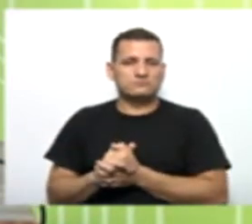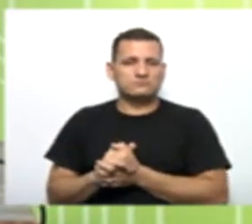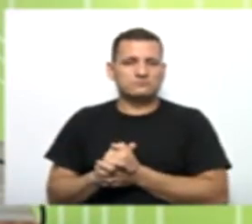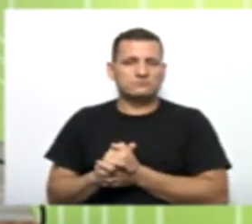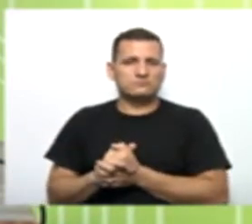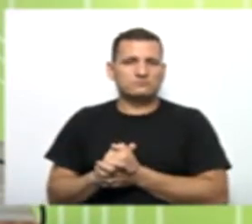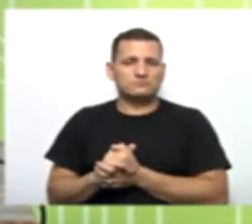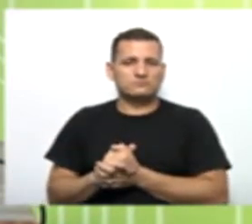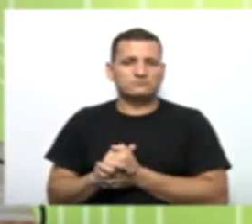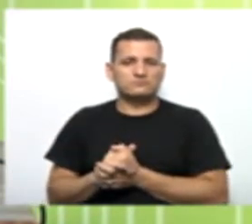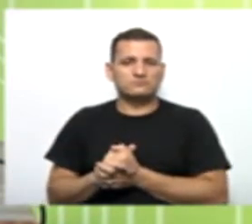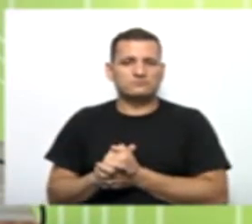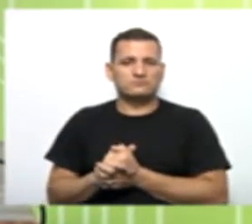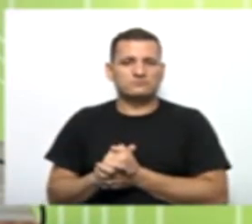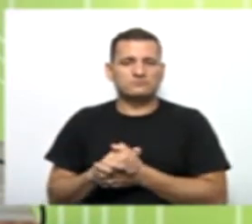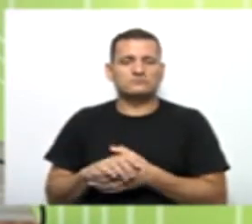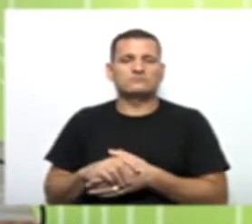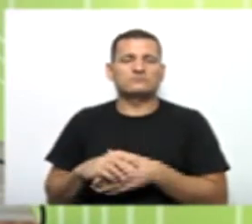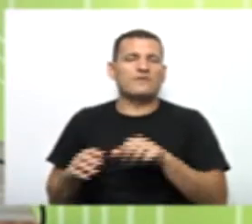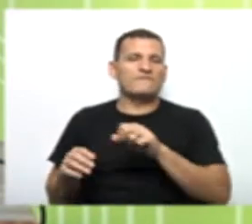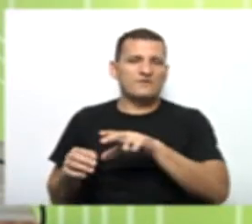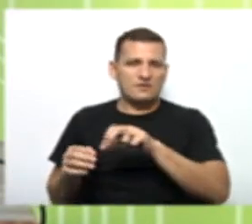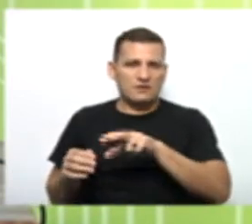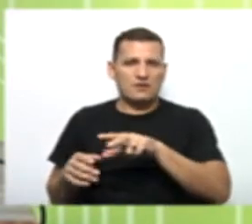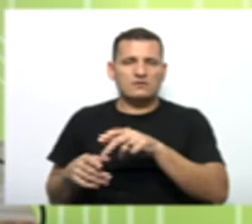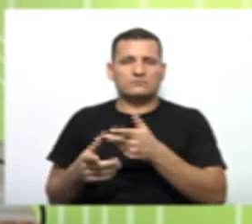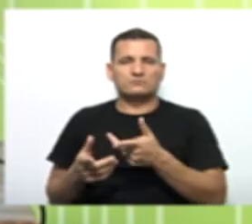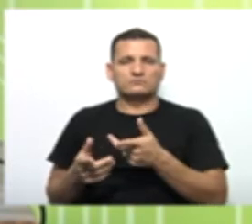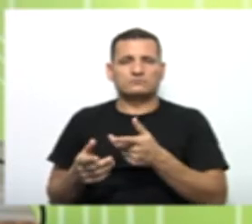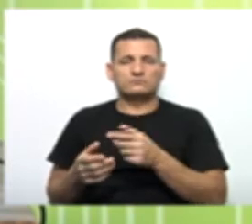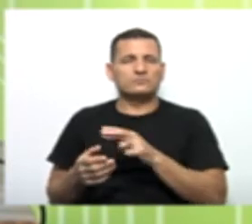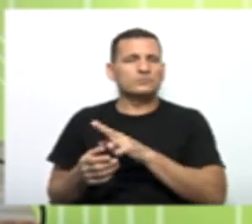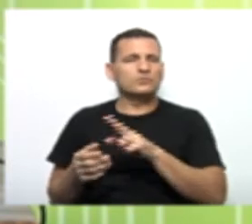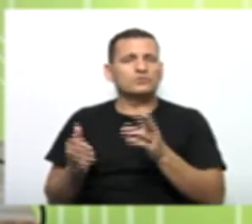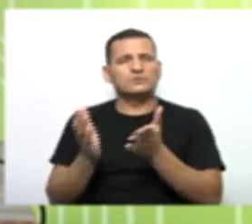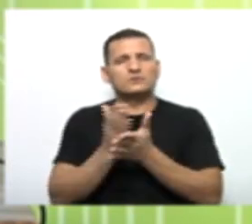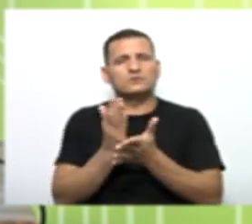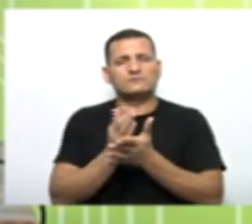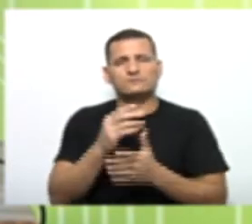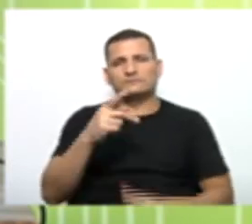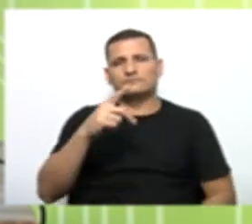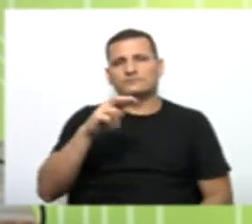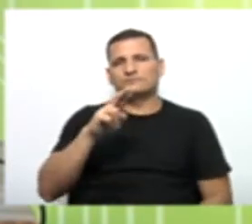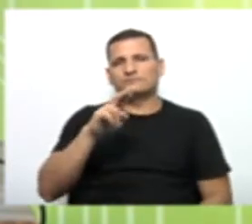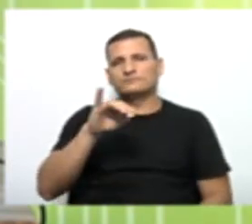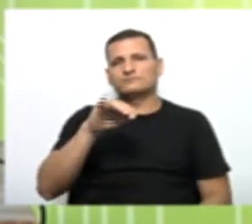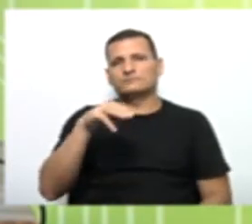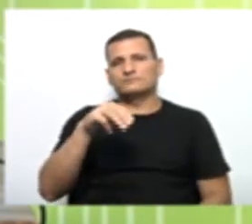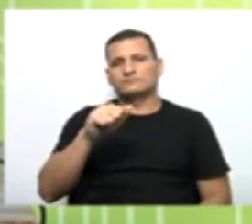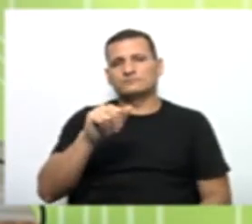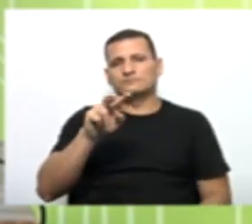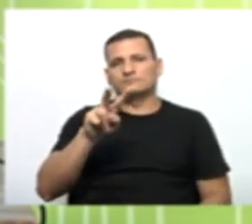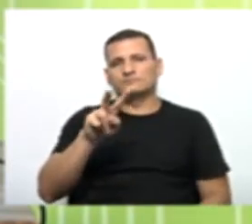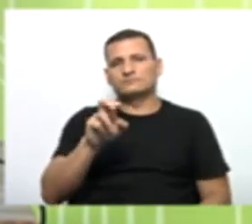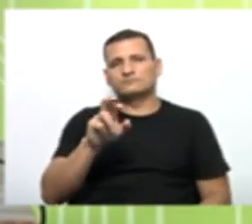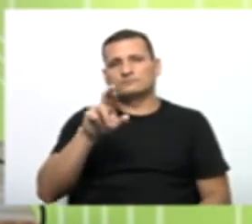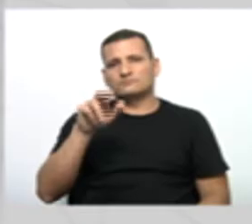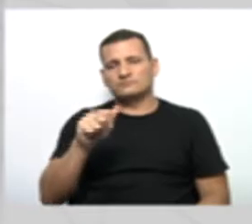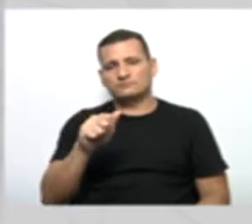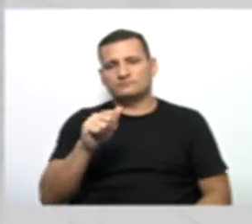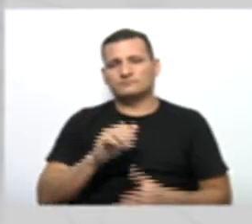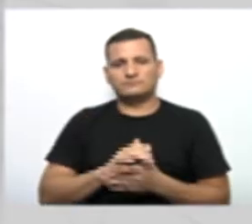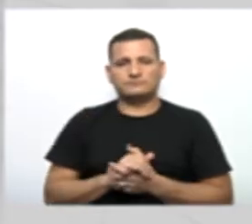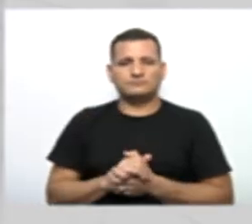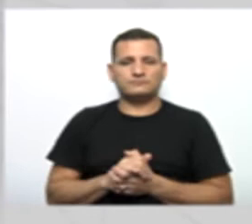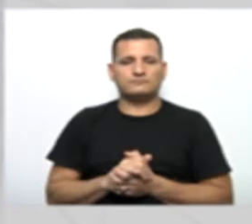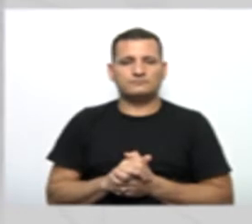borrifadas com esses defensivos, com esses venenos. O nome desse livro é Primavera Silenciosa. E em resposta